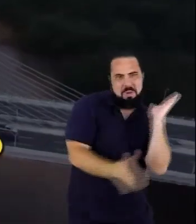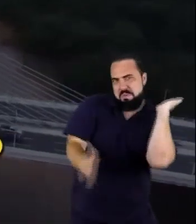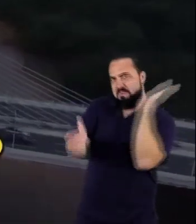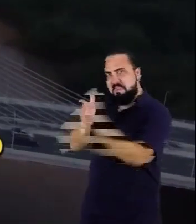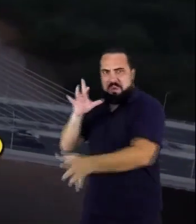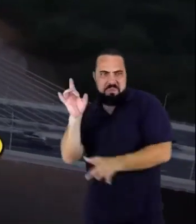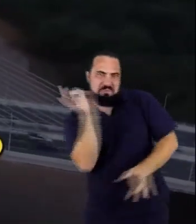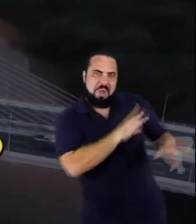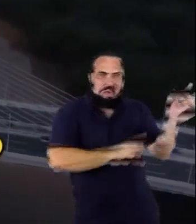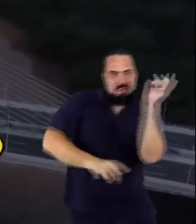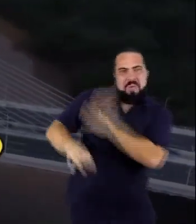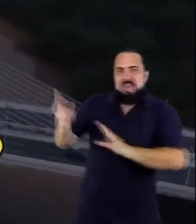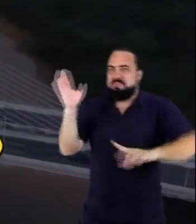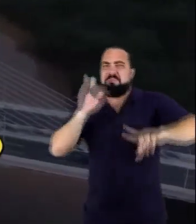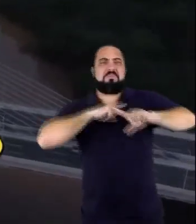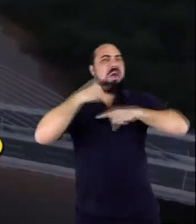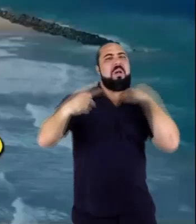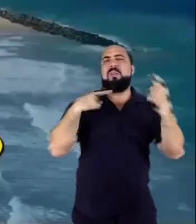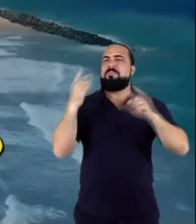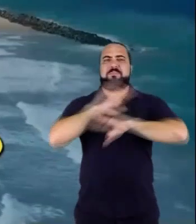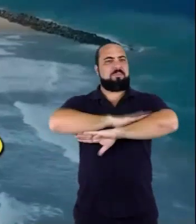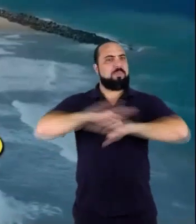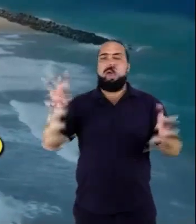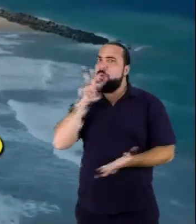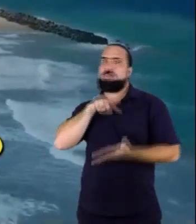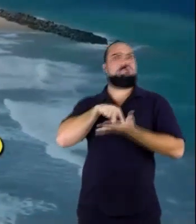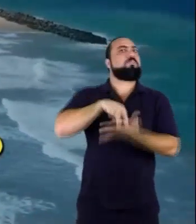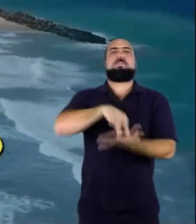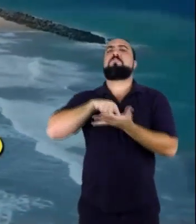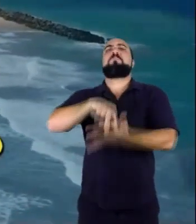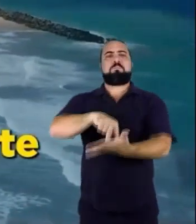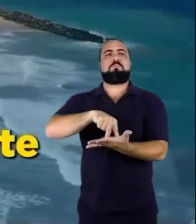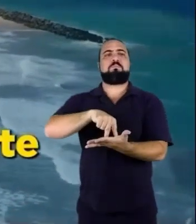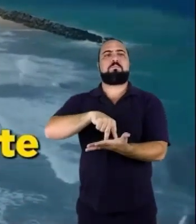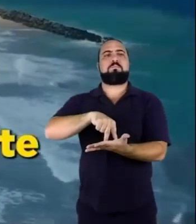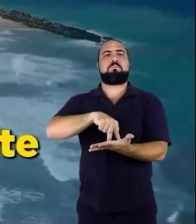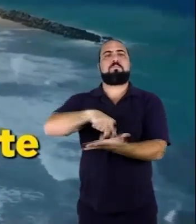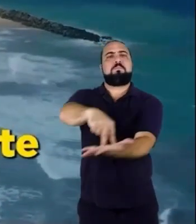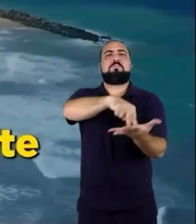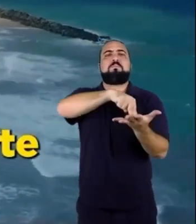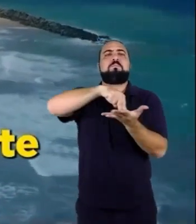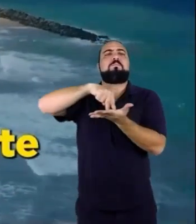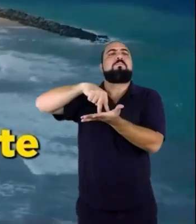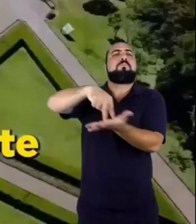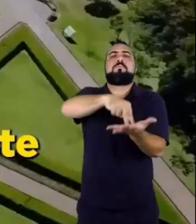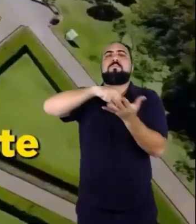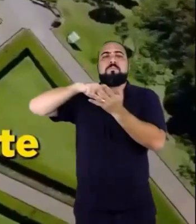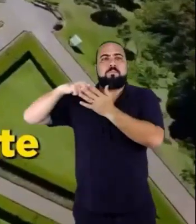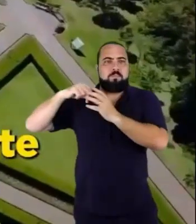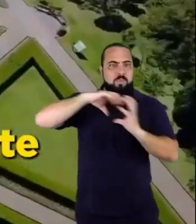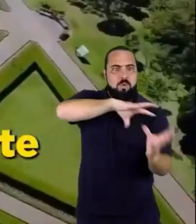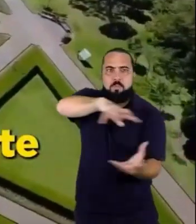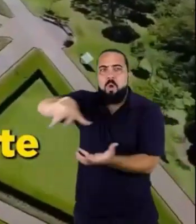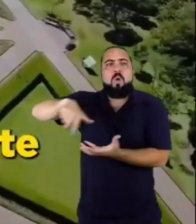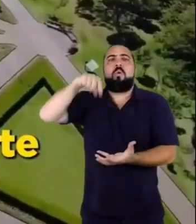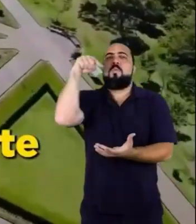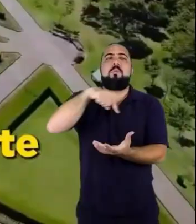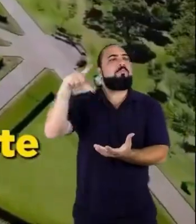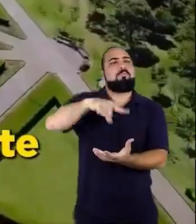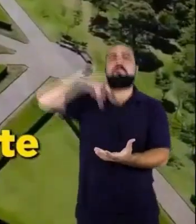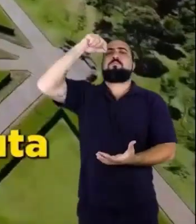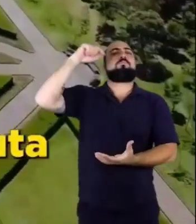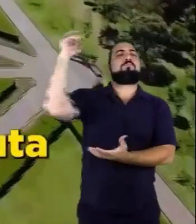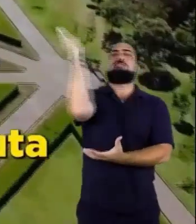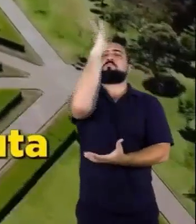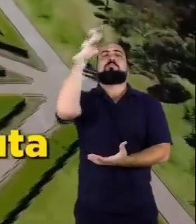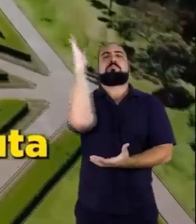fórmula faz no futuro e glória no passado mas c a justiça clava